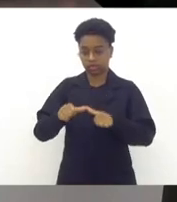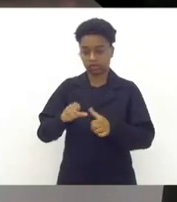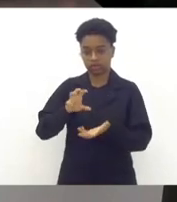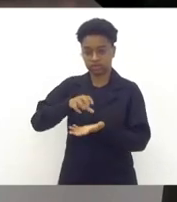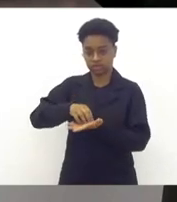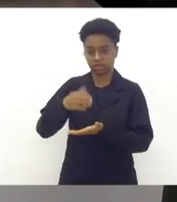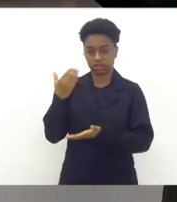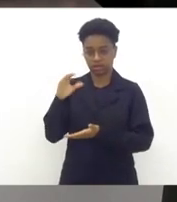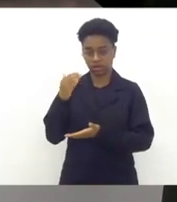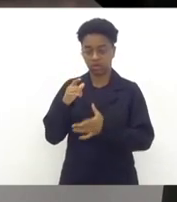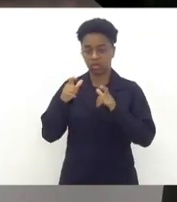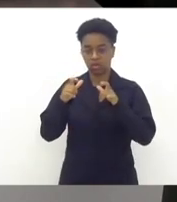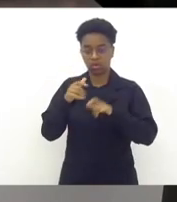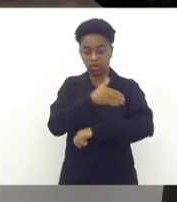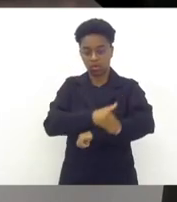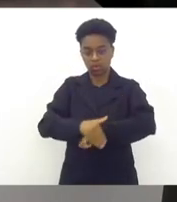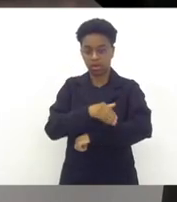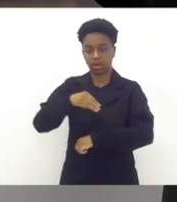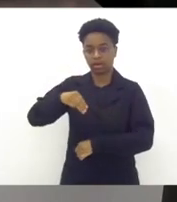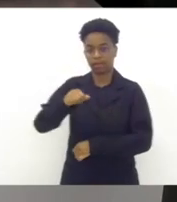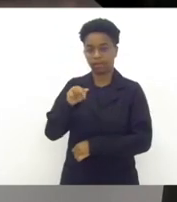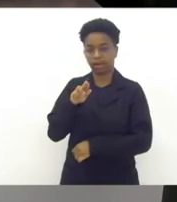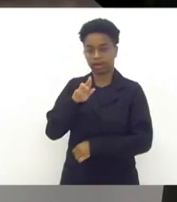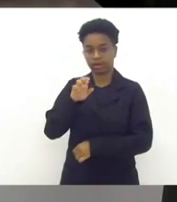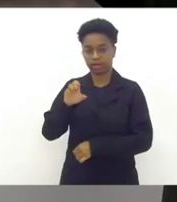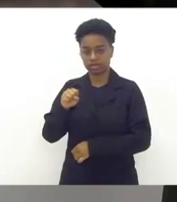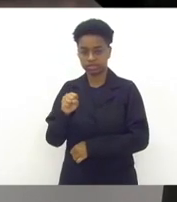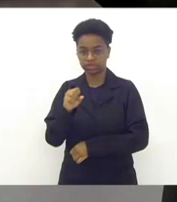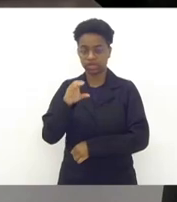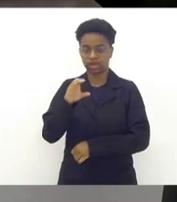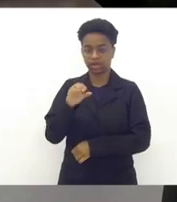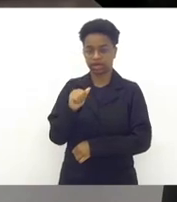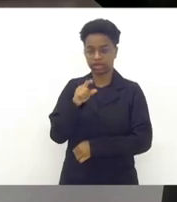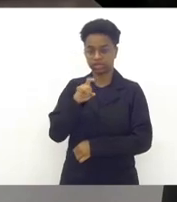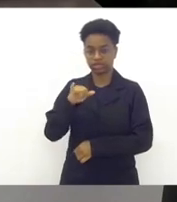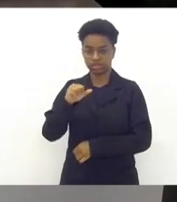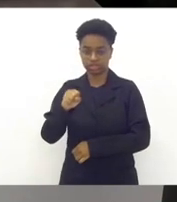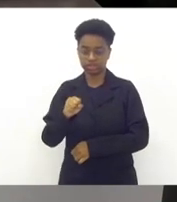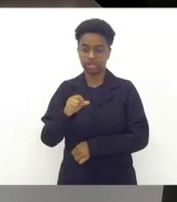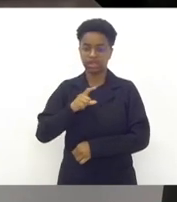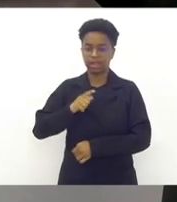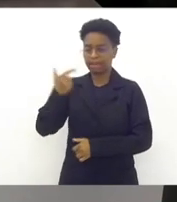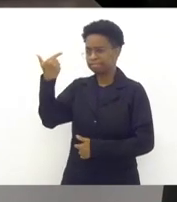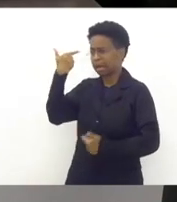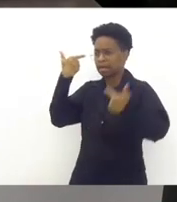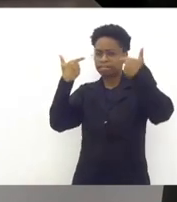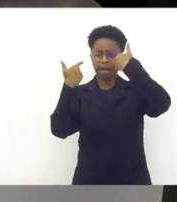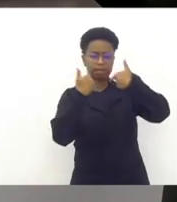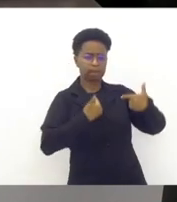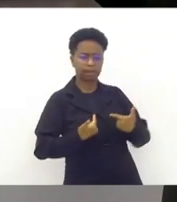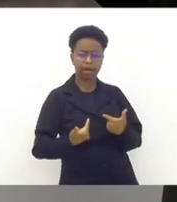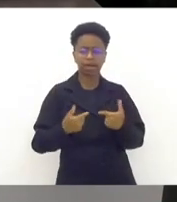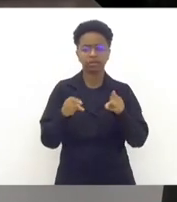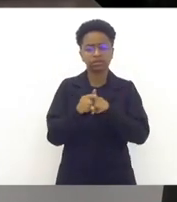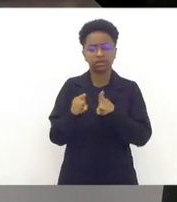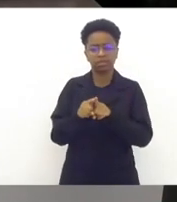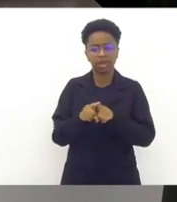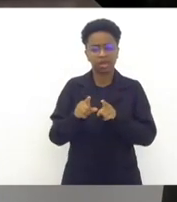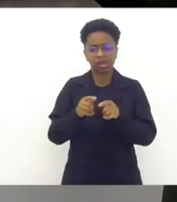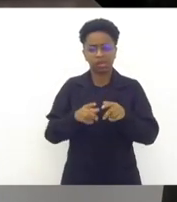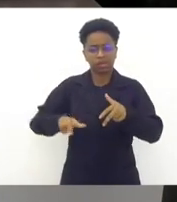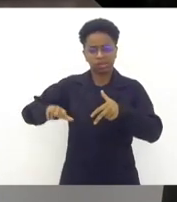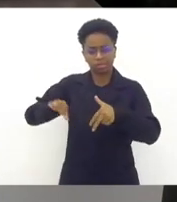na rua Marquês de Caxias, forma truculenta, né? É, armas na cara, jogando no